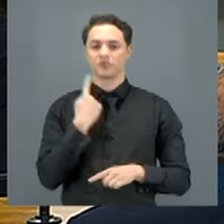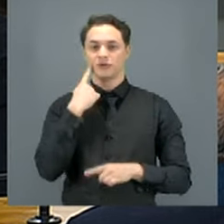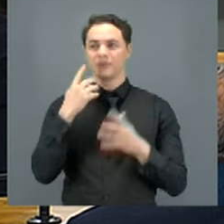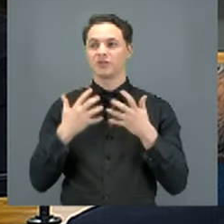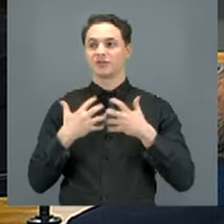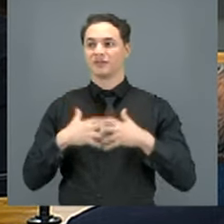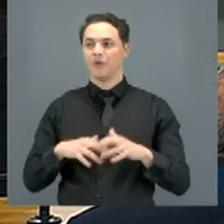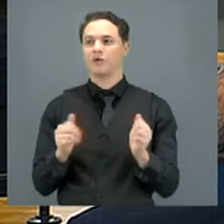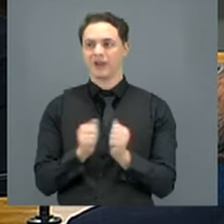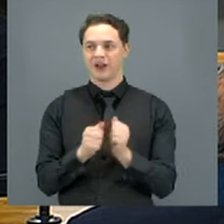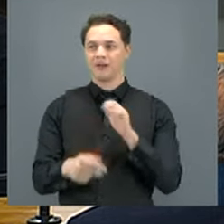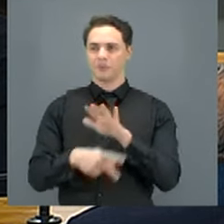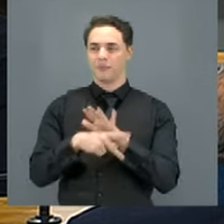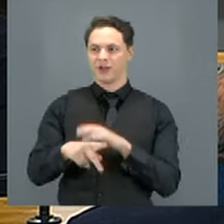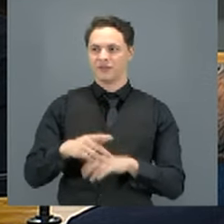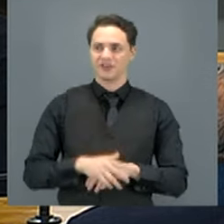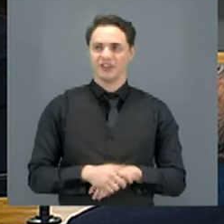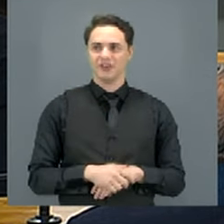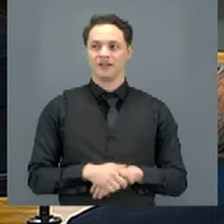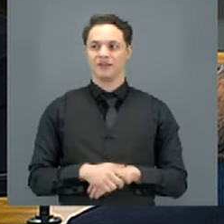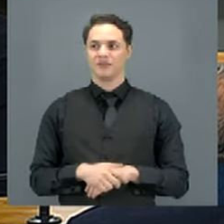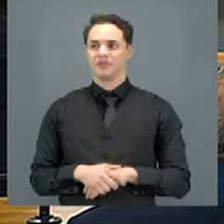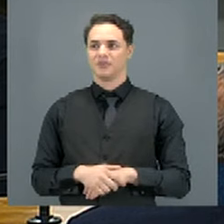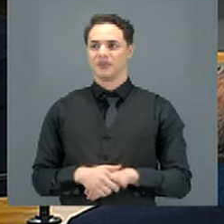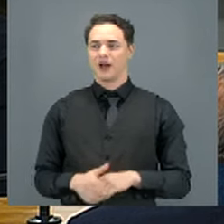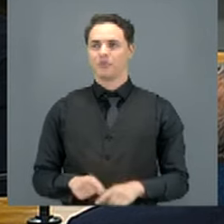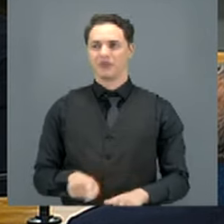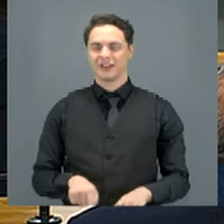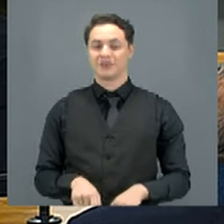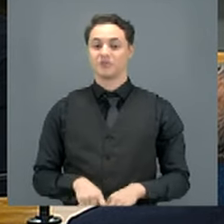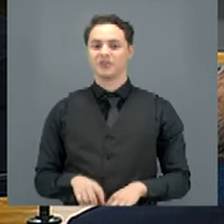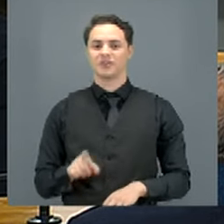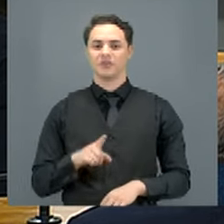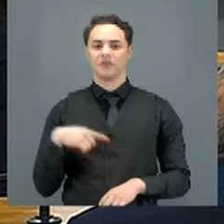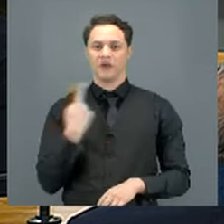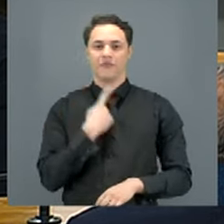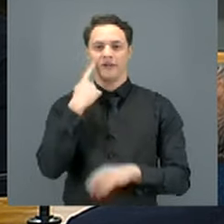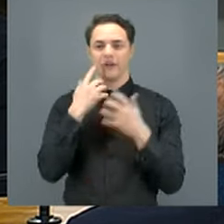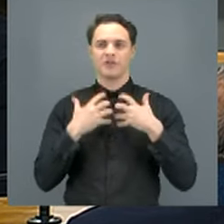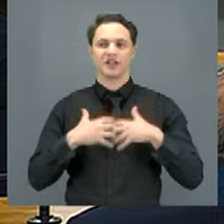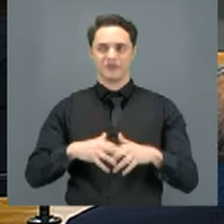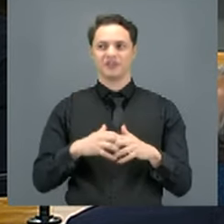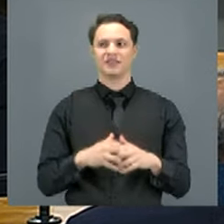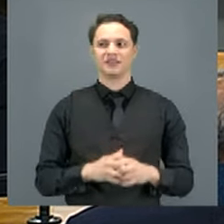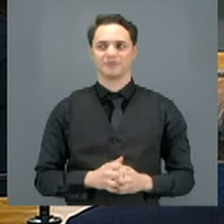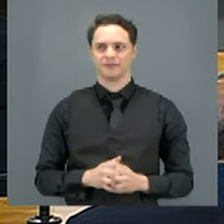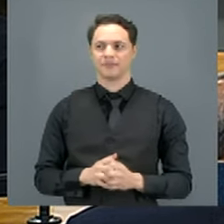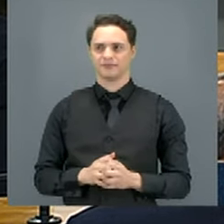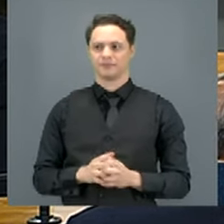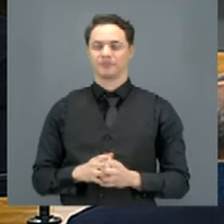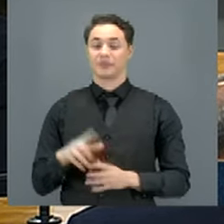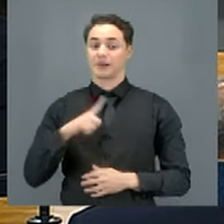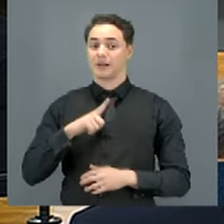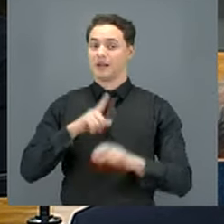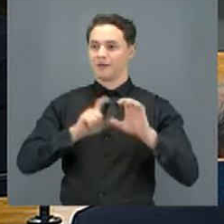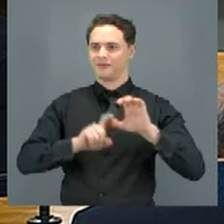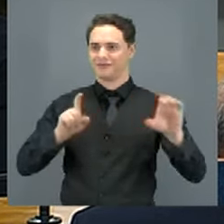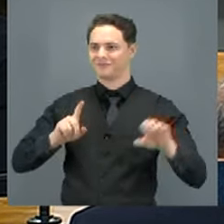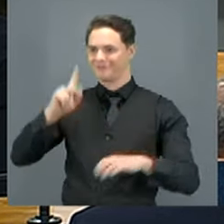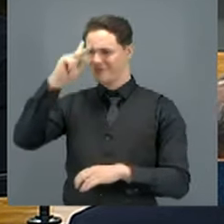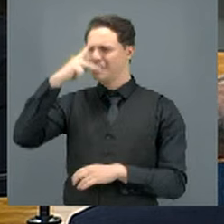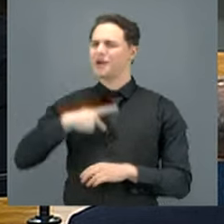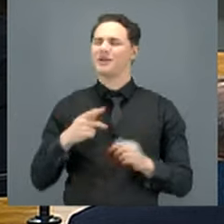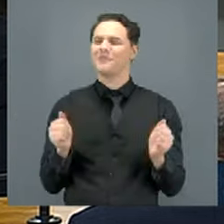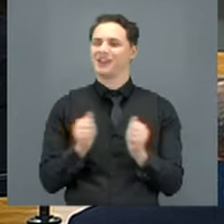legislativas que nos permitam recuperar pelo menos uma parte da autonomia e da